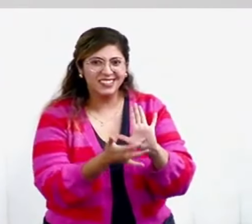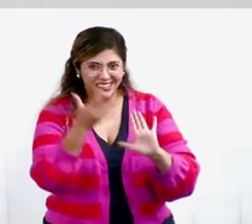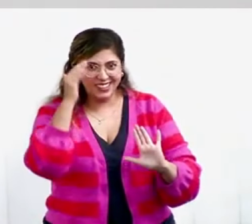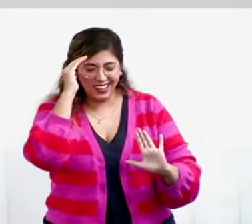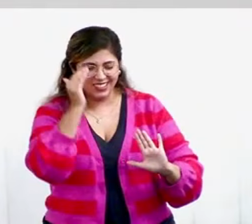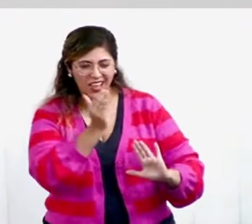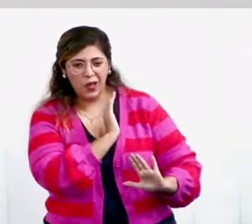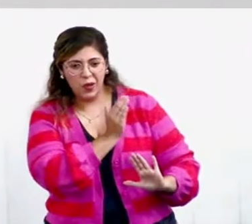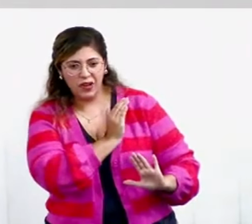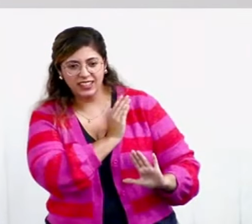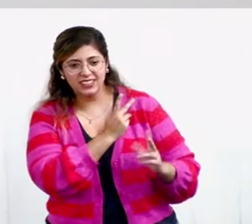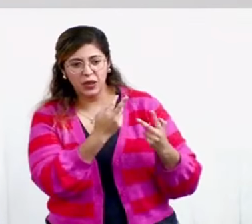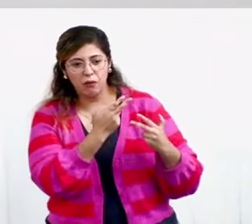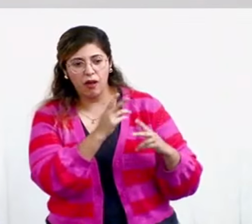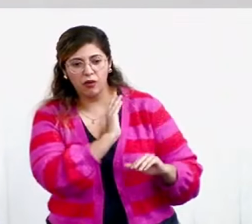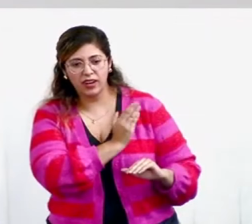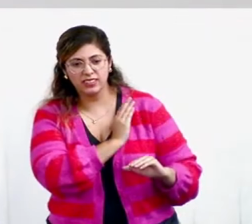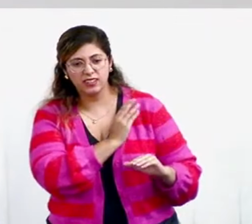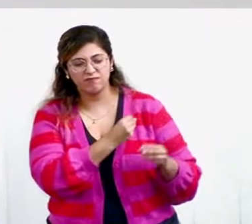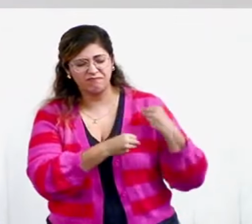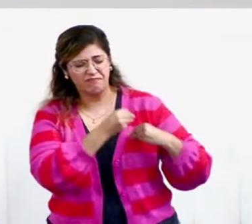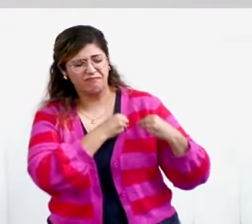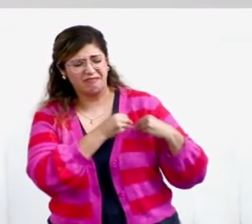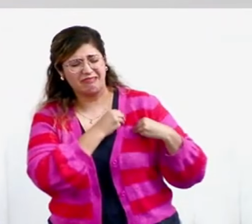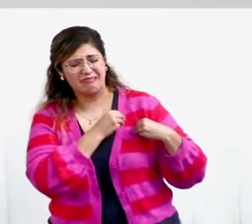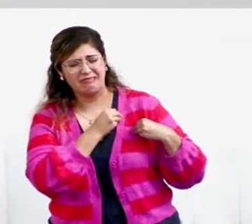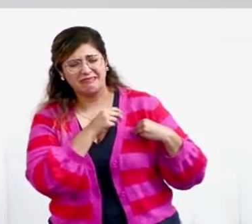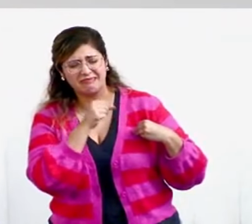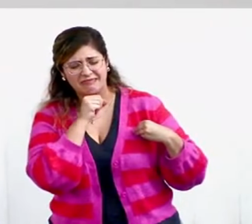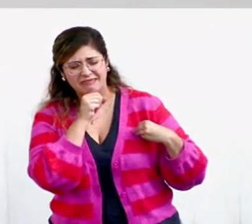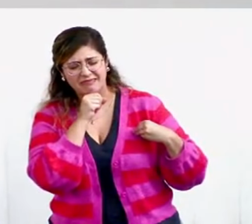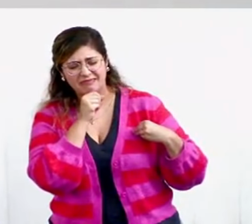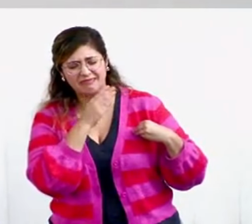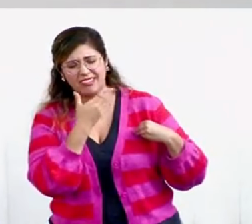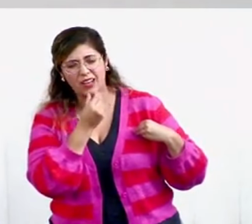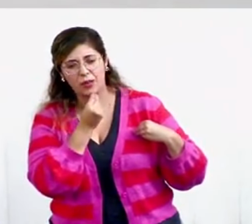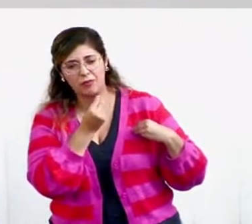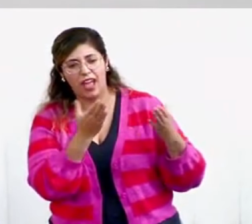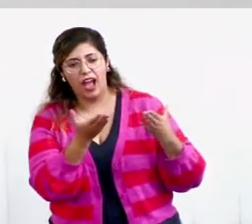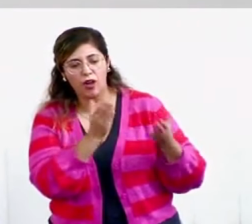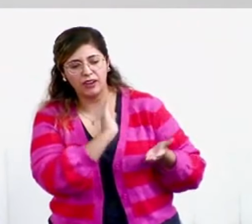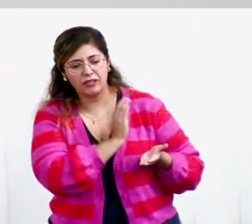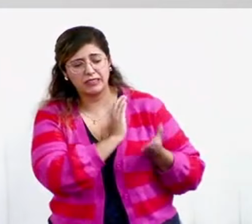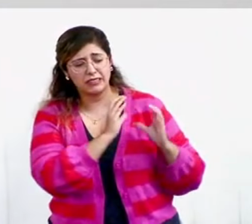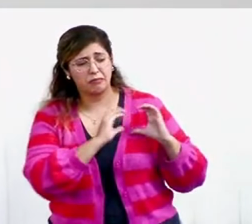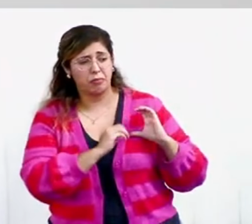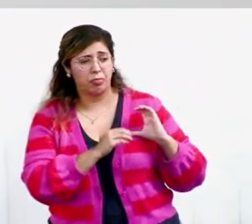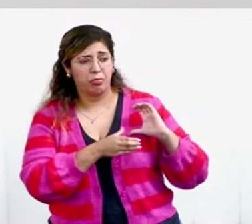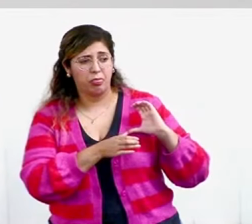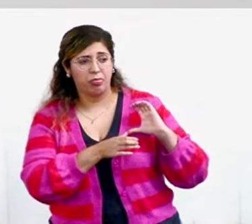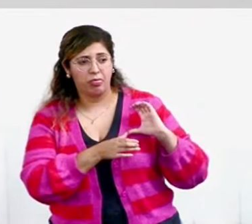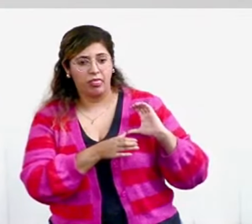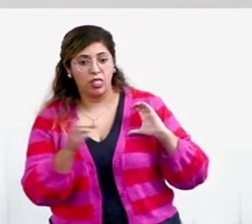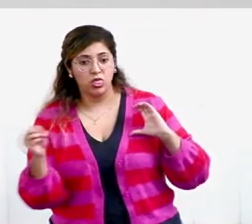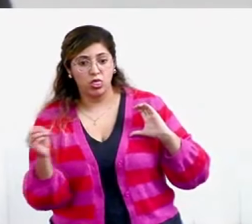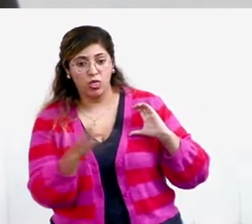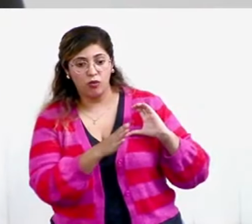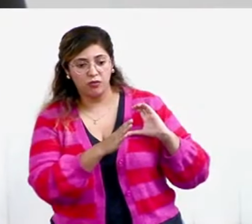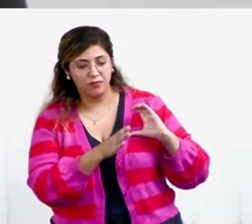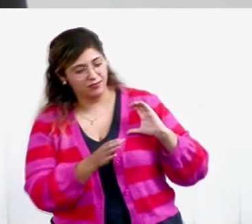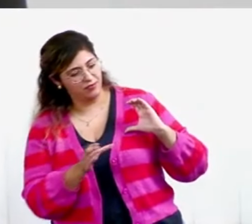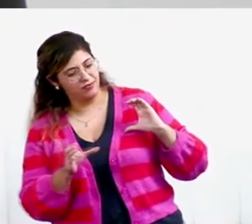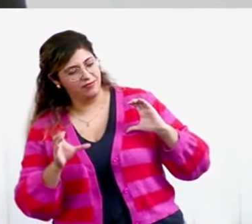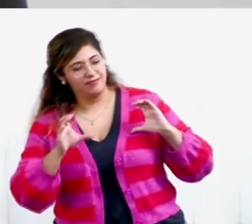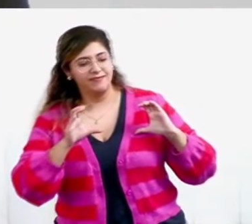procedendo da verdade. Criado segundo Deus. Há uma recriação, porque nós nascemos